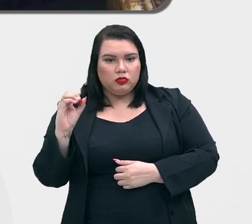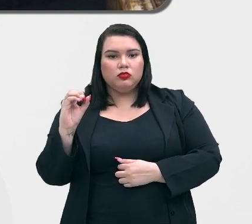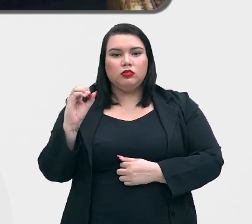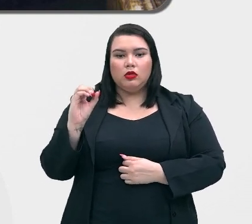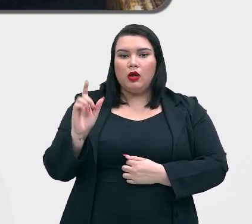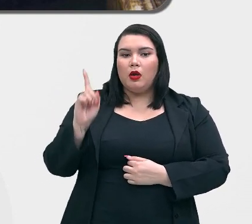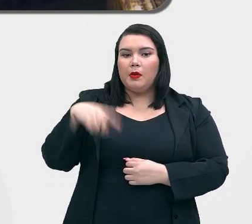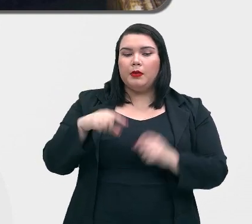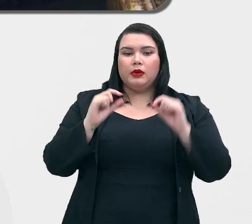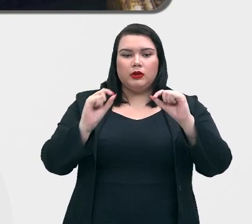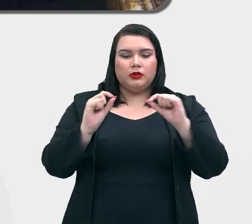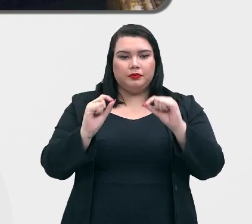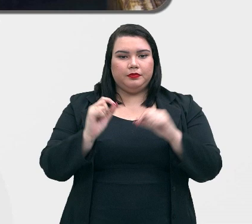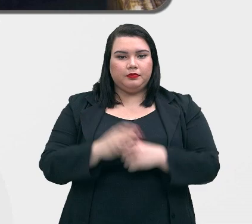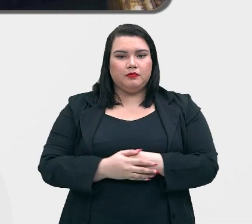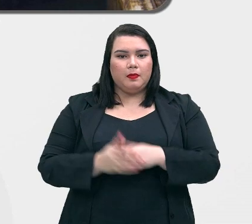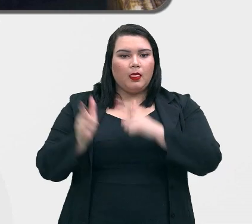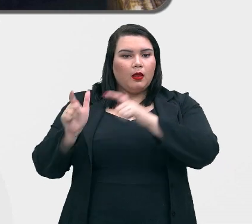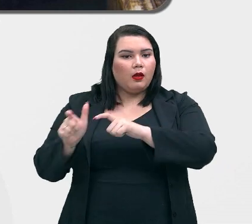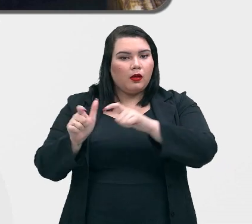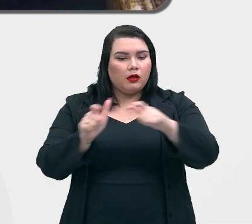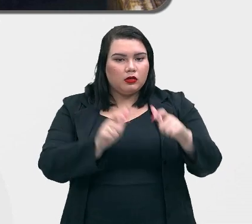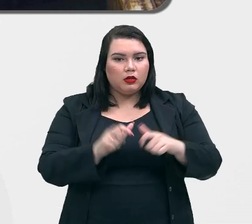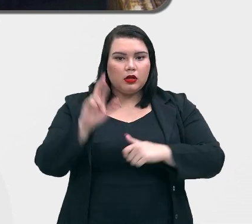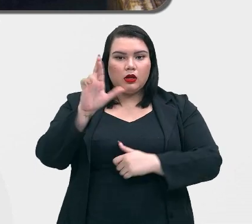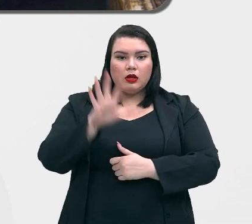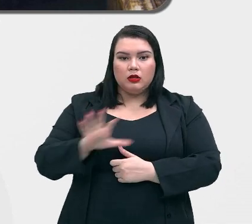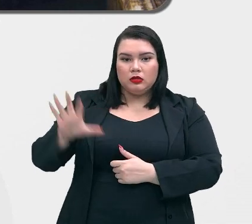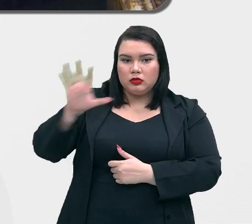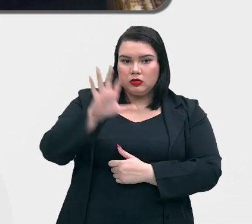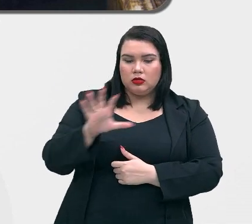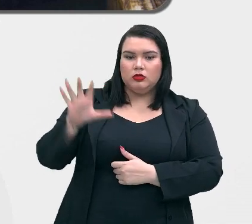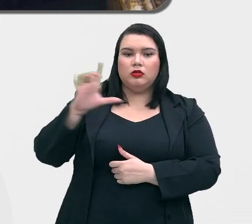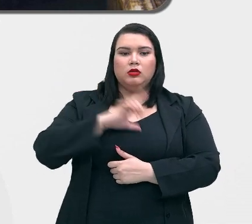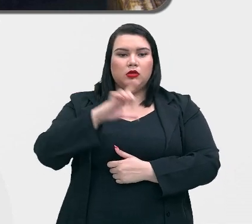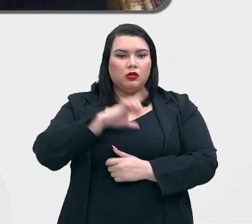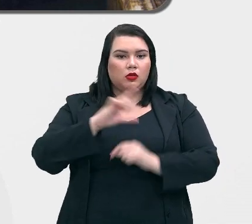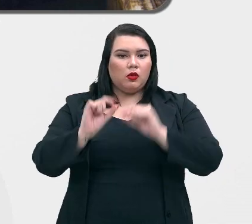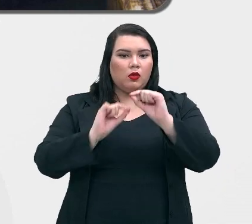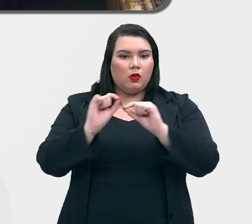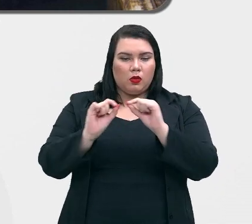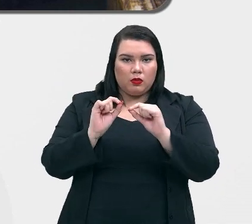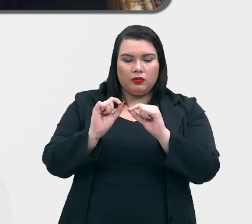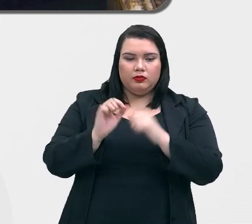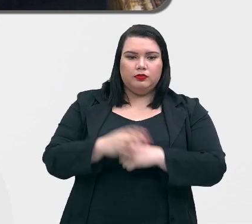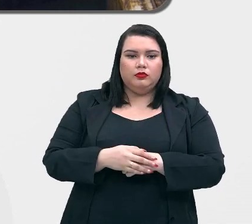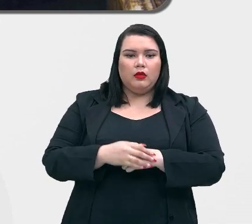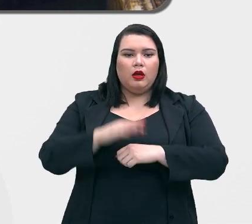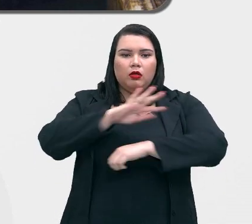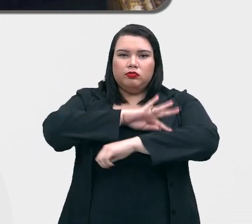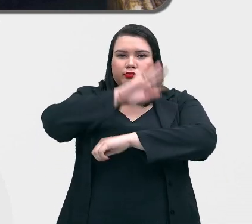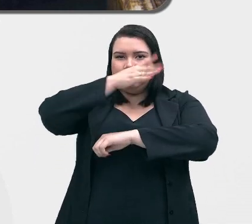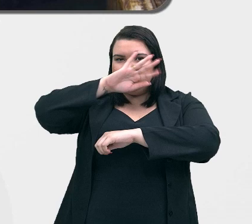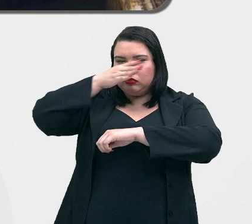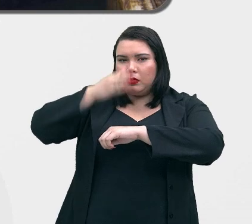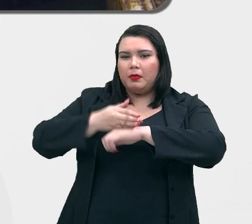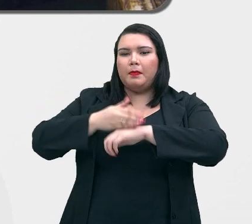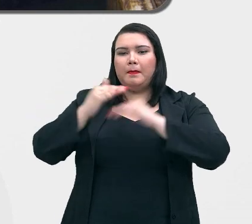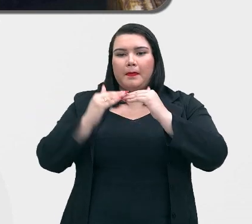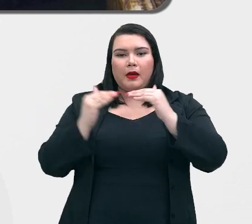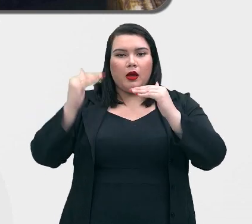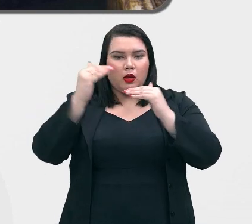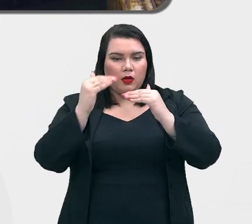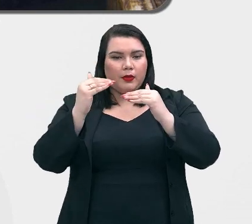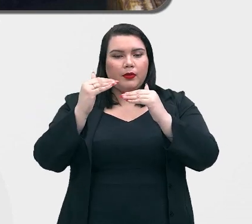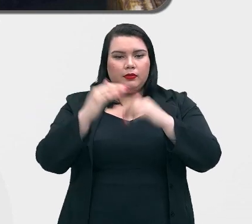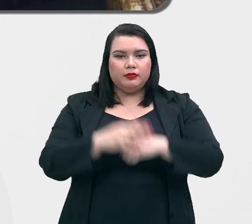né? A gente vai verificar que são localizados em regiões com relevos acidentados. E as altitudes, elas acabam sendo